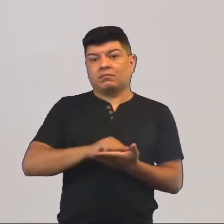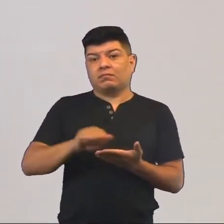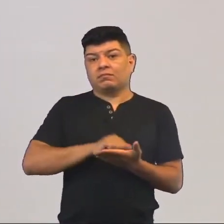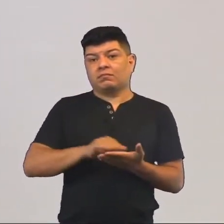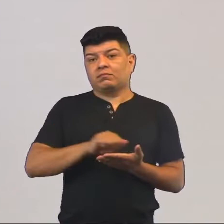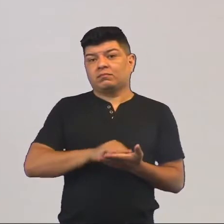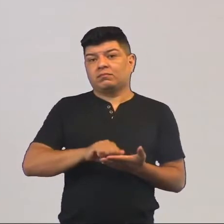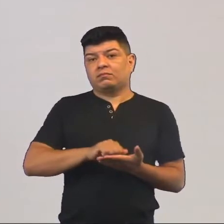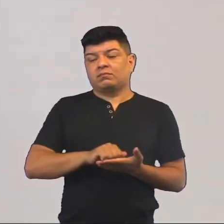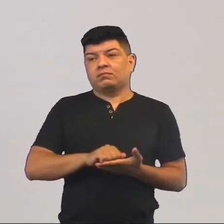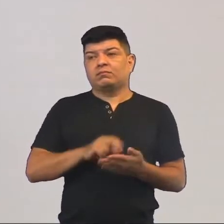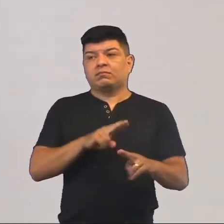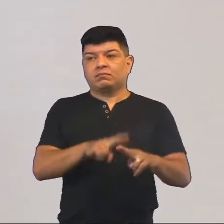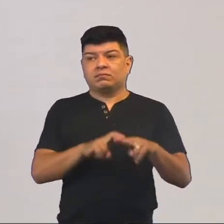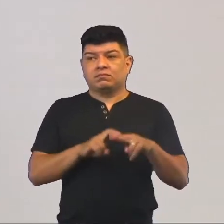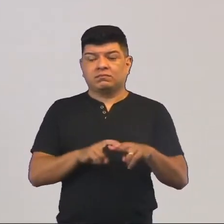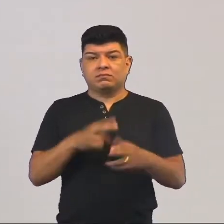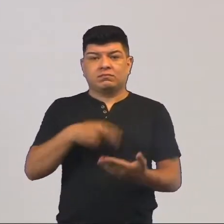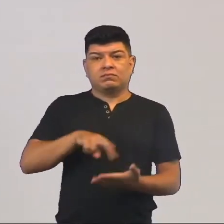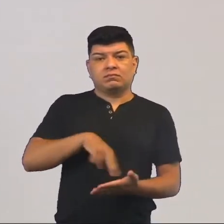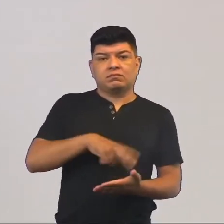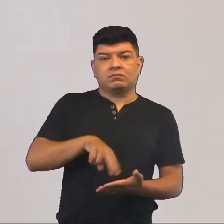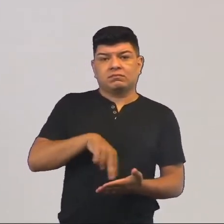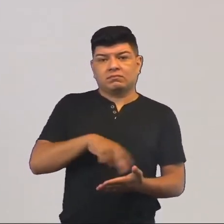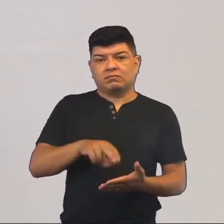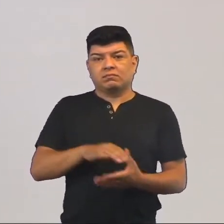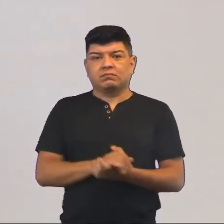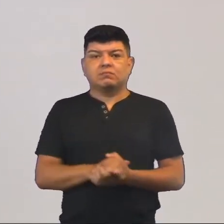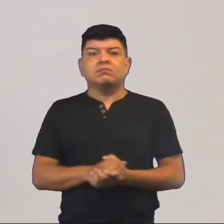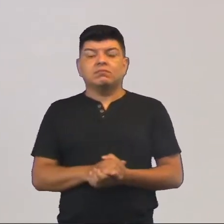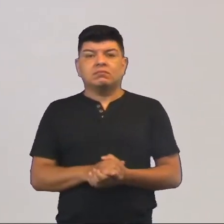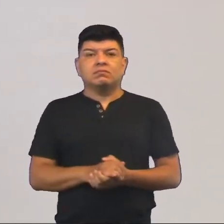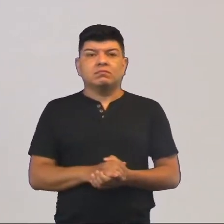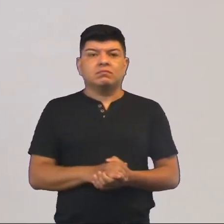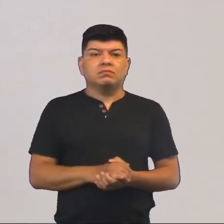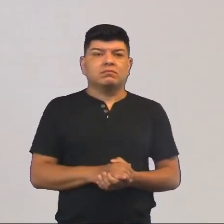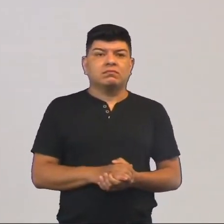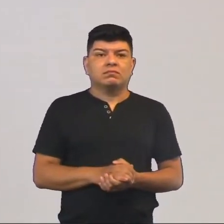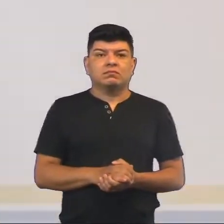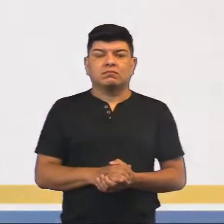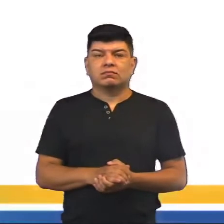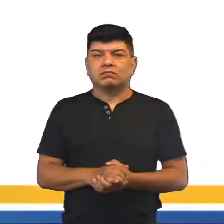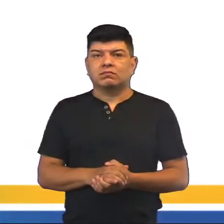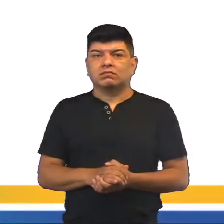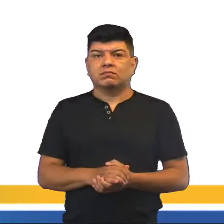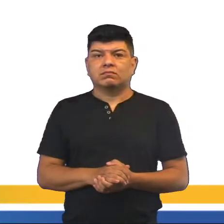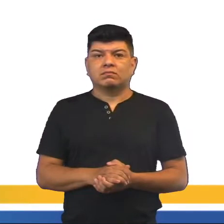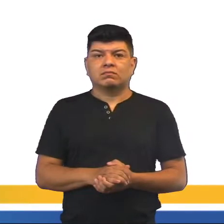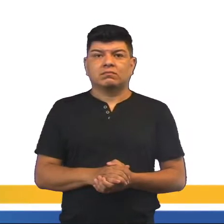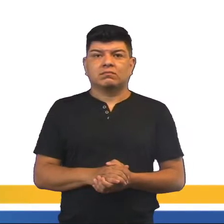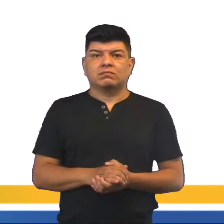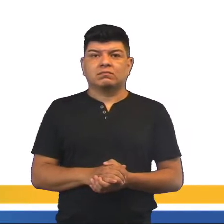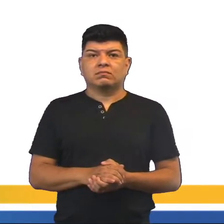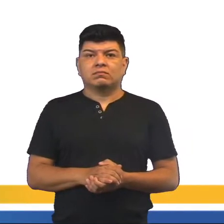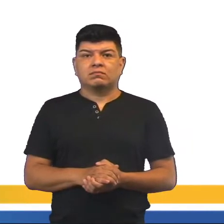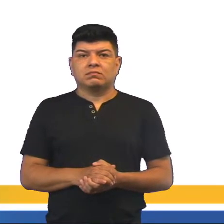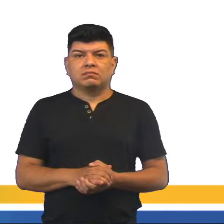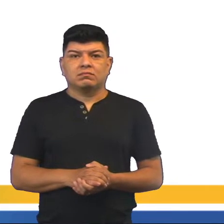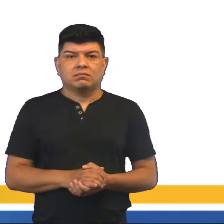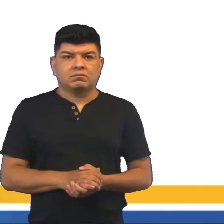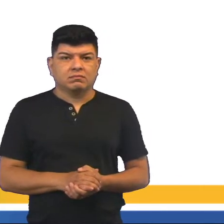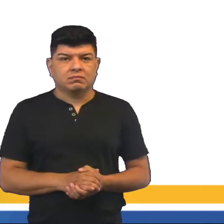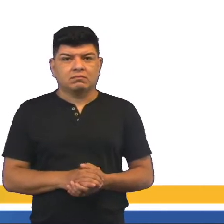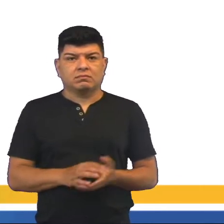notações, tá, de dança, nas primeiras notações de coreografia, tá bom? Beleza? Bom,